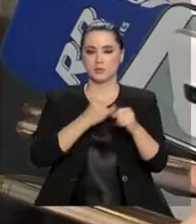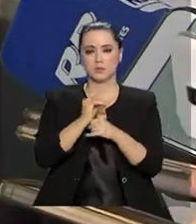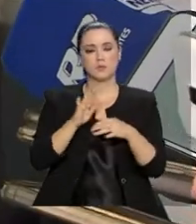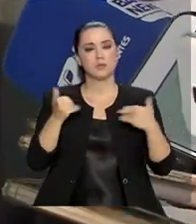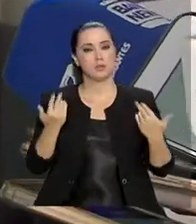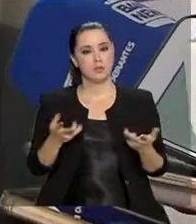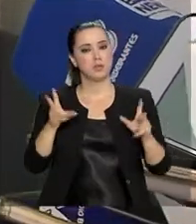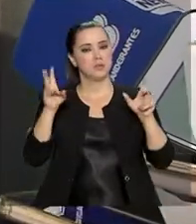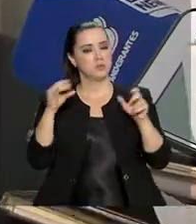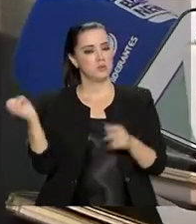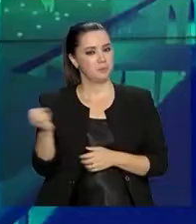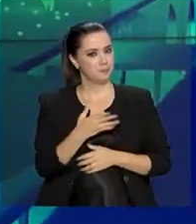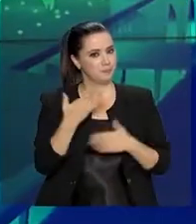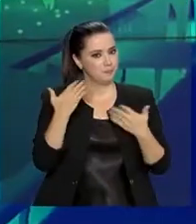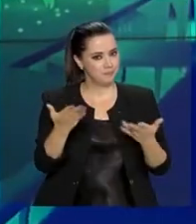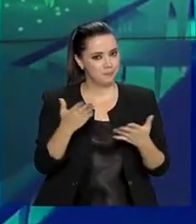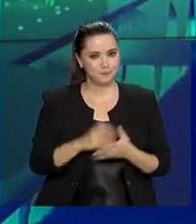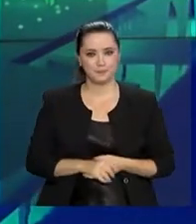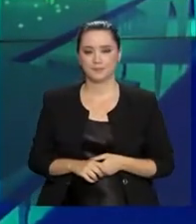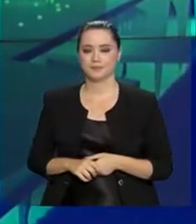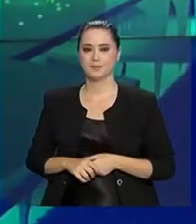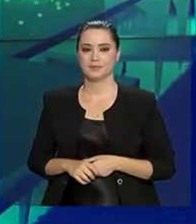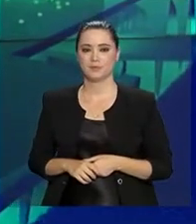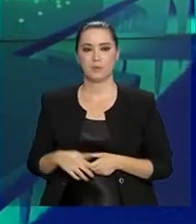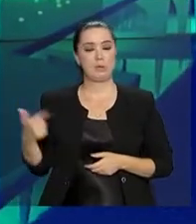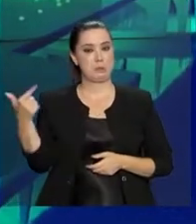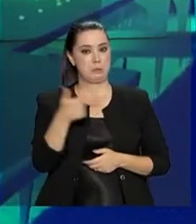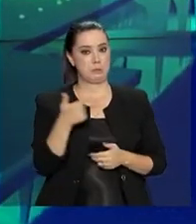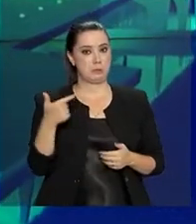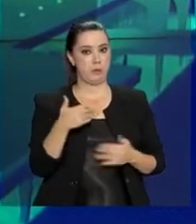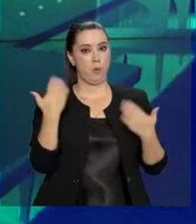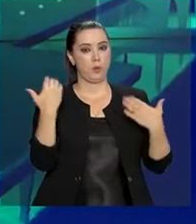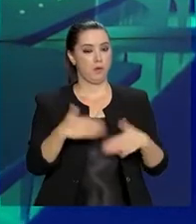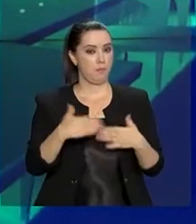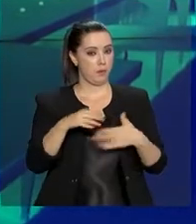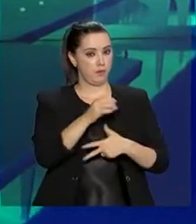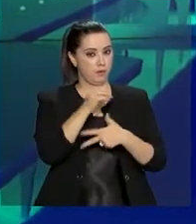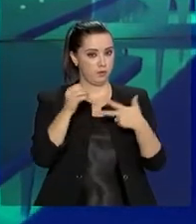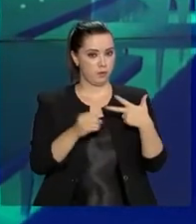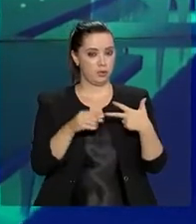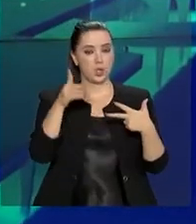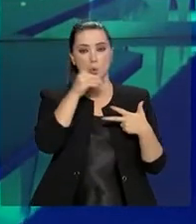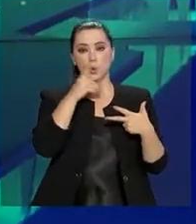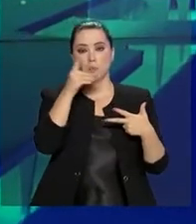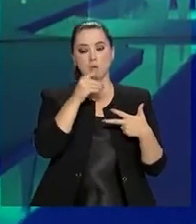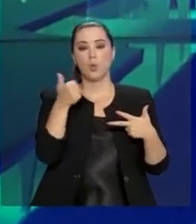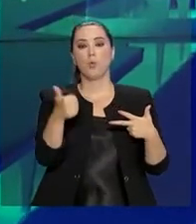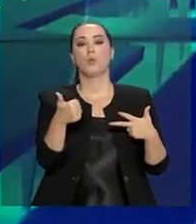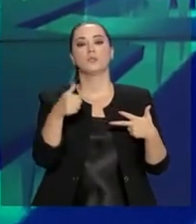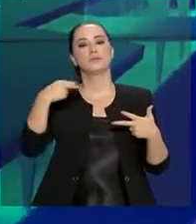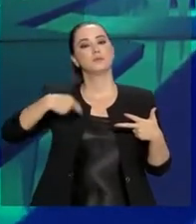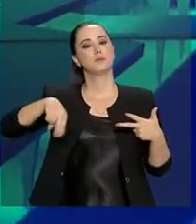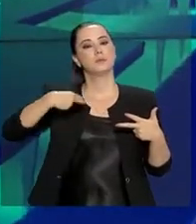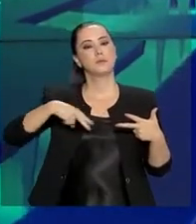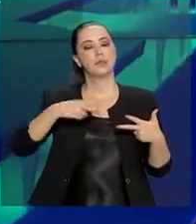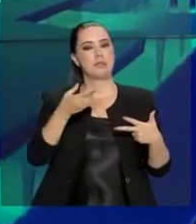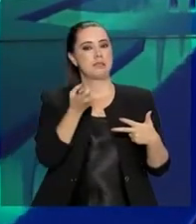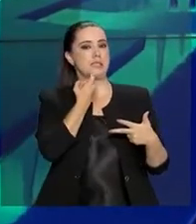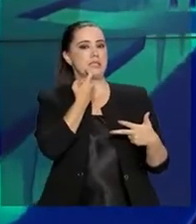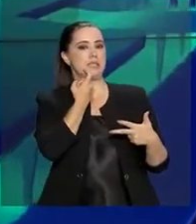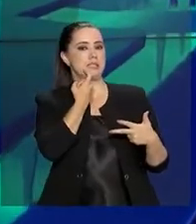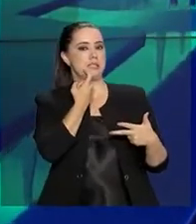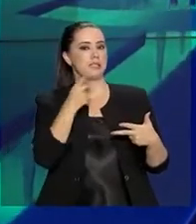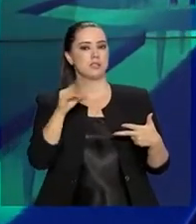portanto, atualíssimo. A segunda fase do Enem será nesse domingo agora, dia 11 de novembro. Na sexta-feira,